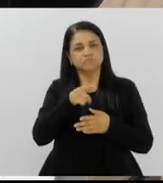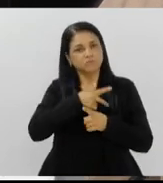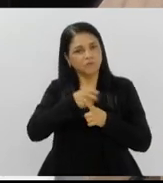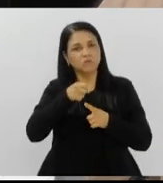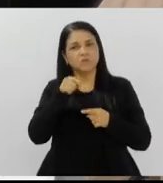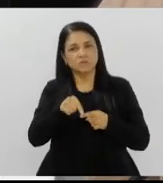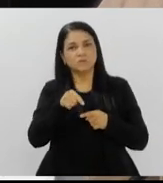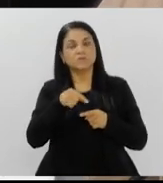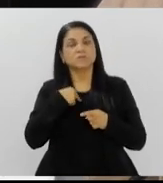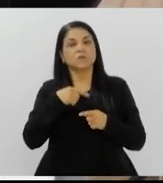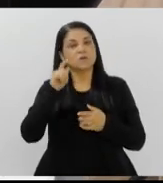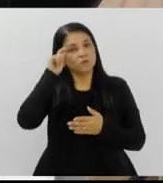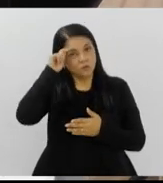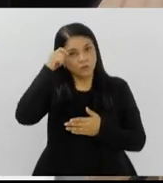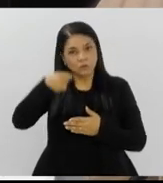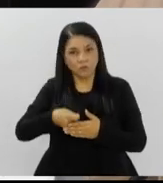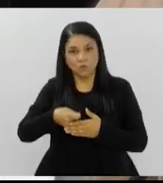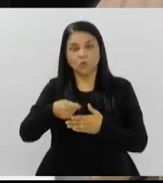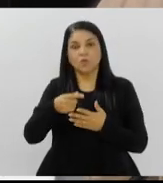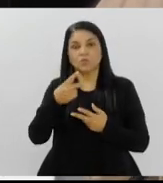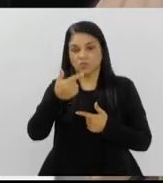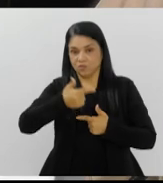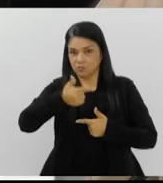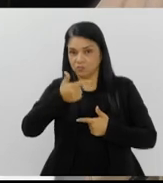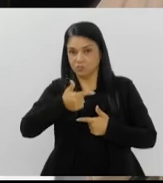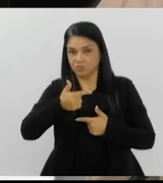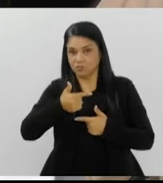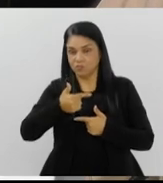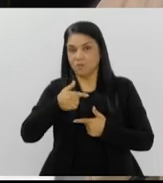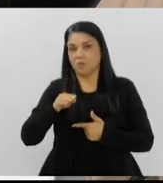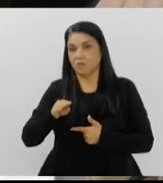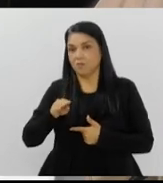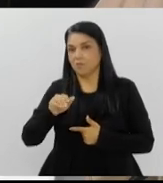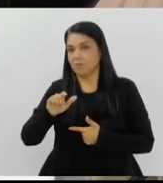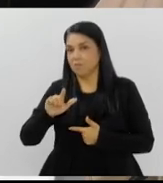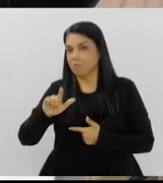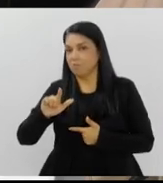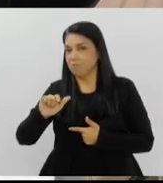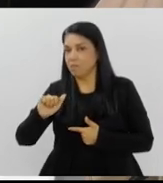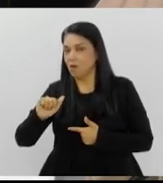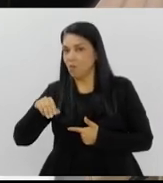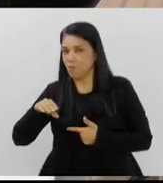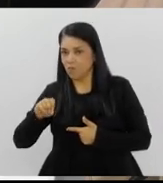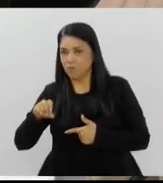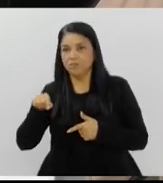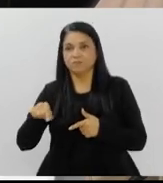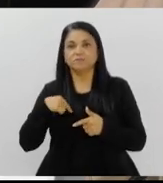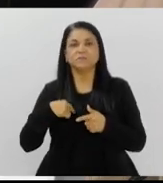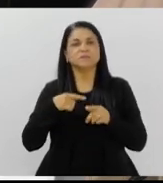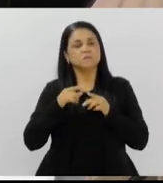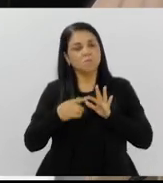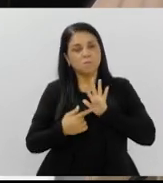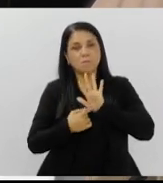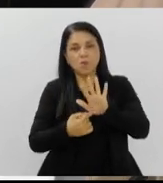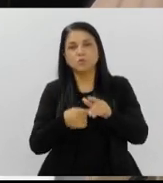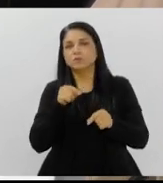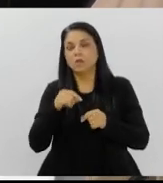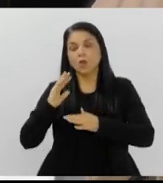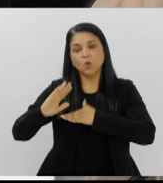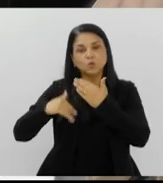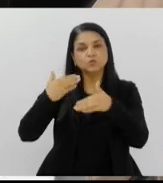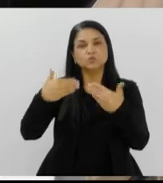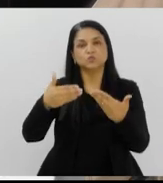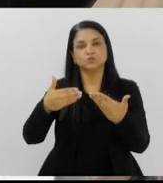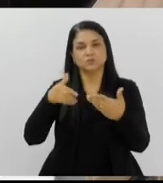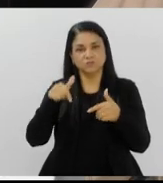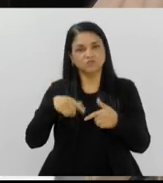próximo autor, que é o Bauman, que fala sobre modernidade líquida e fala sobre toda essa construção que as pessoas fazem no dia